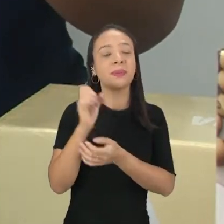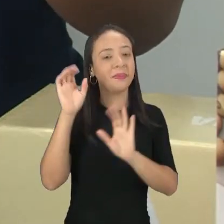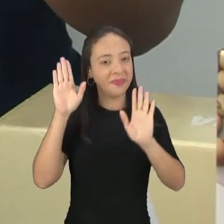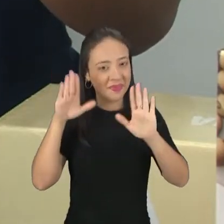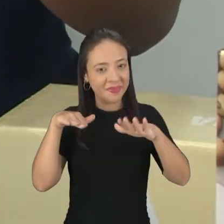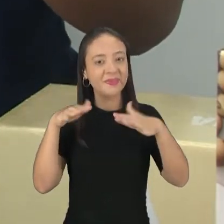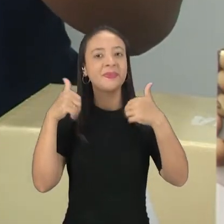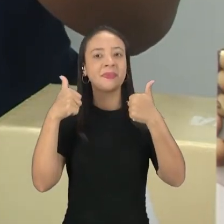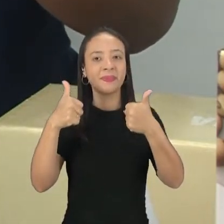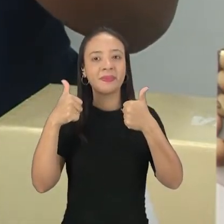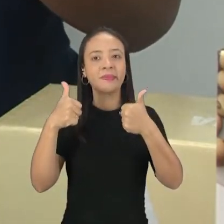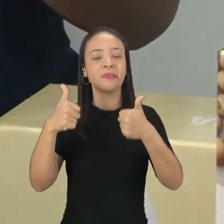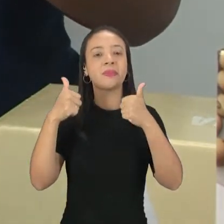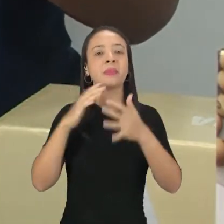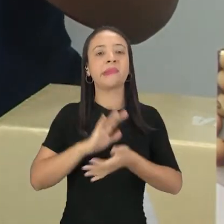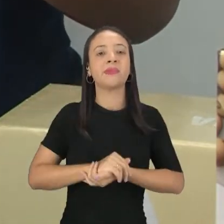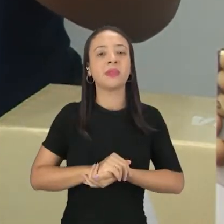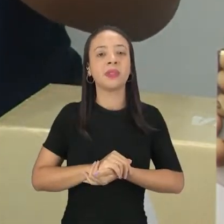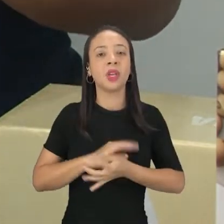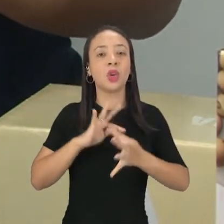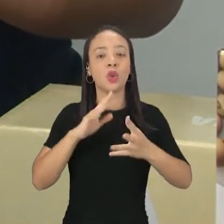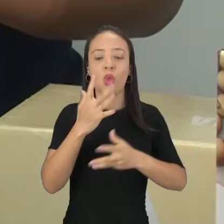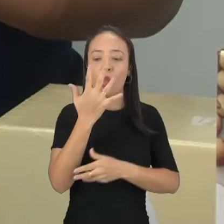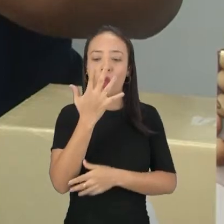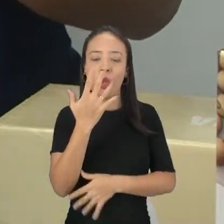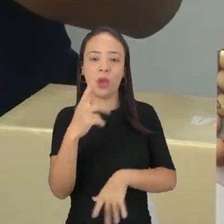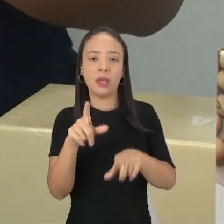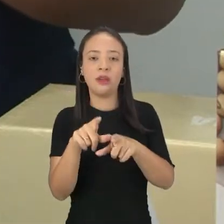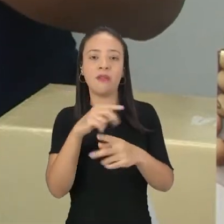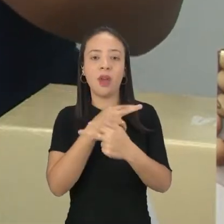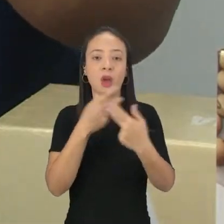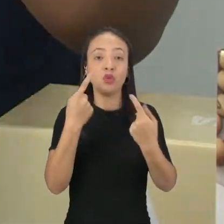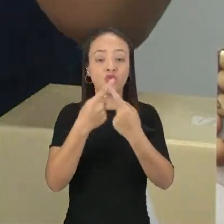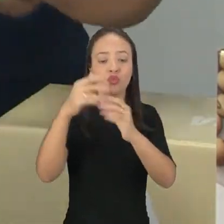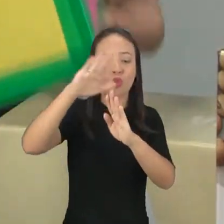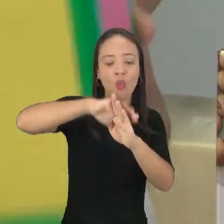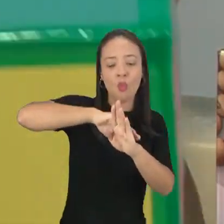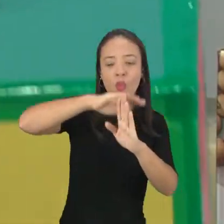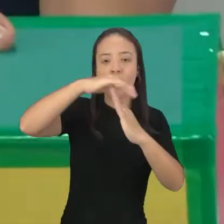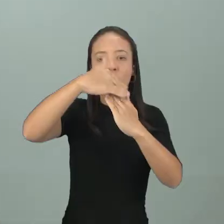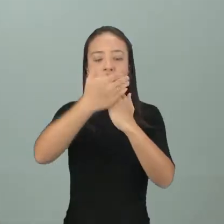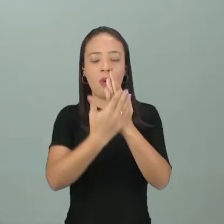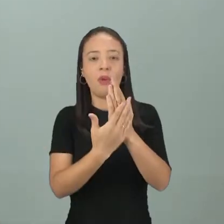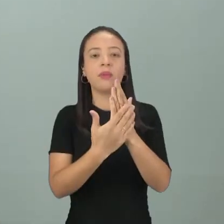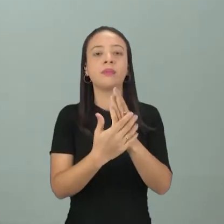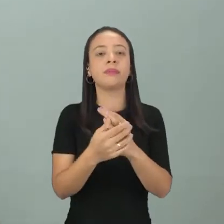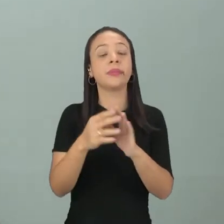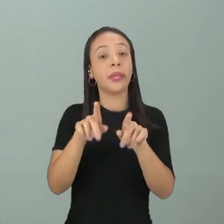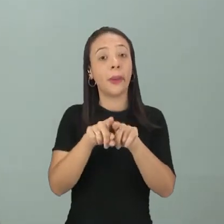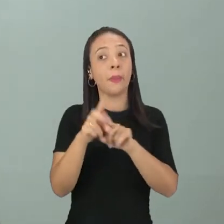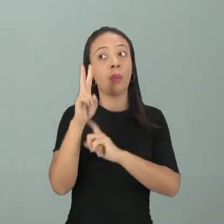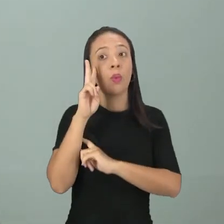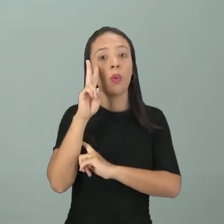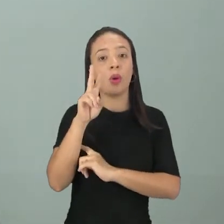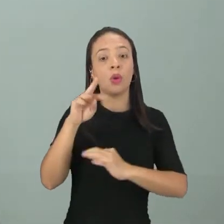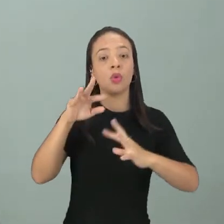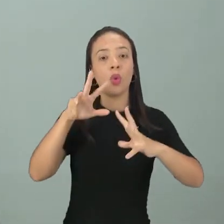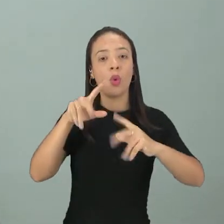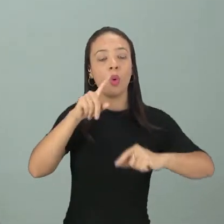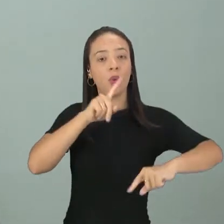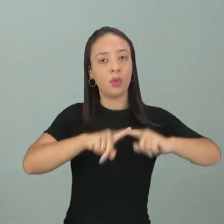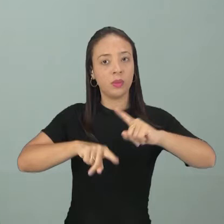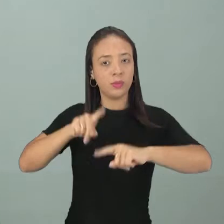bem. Todo colorido, com várias faces, não é mesmo? Muito bem. E olhando ainda para todos